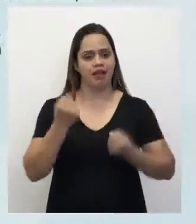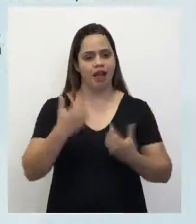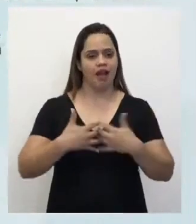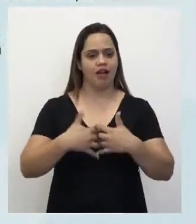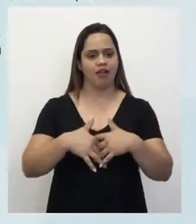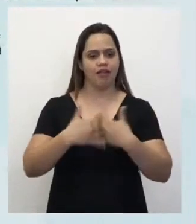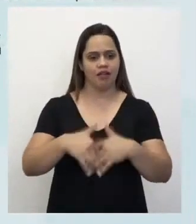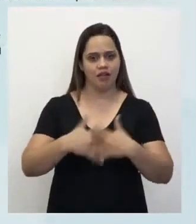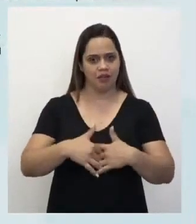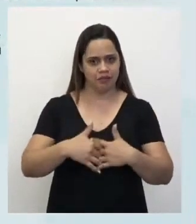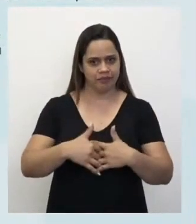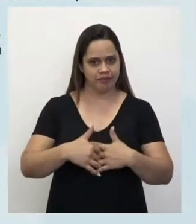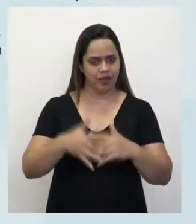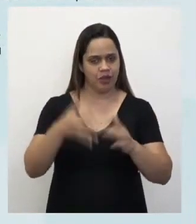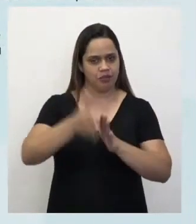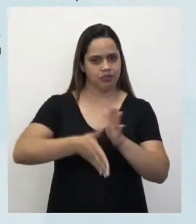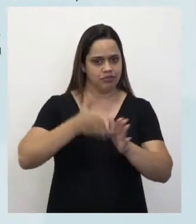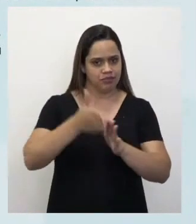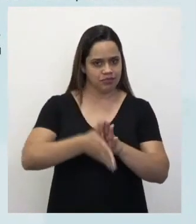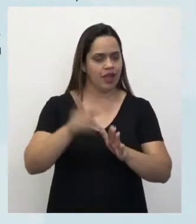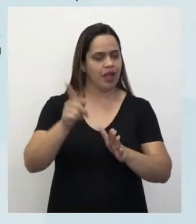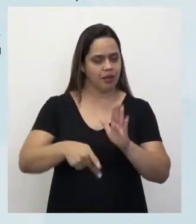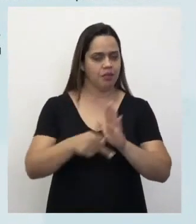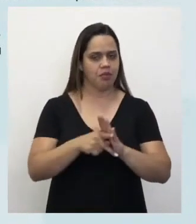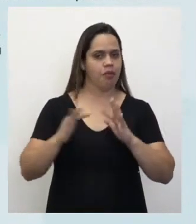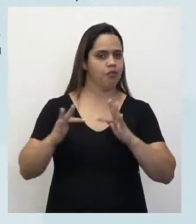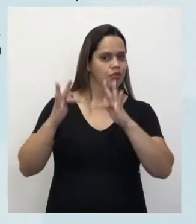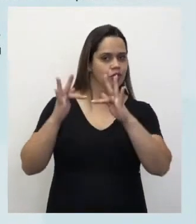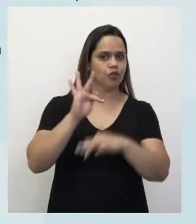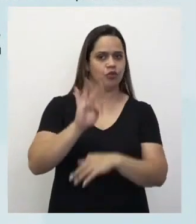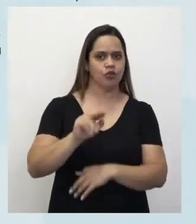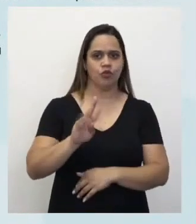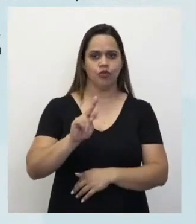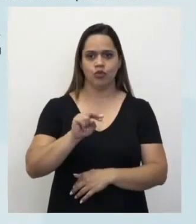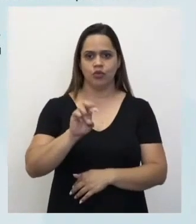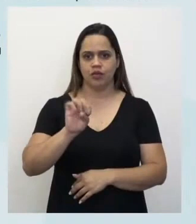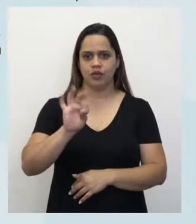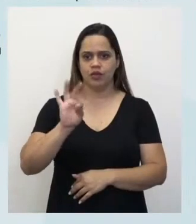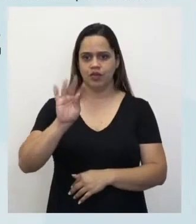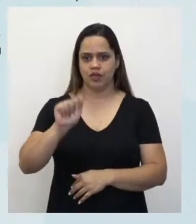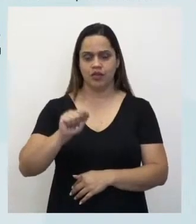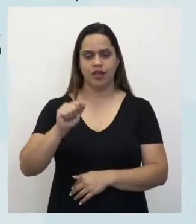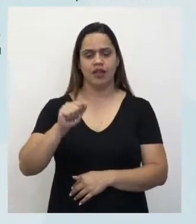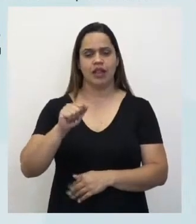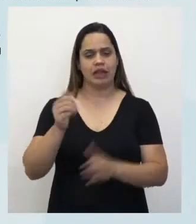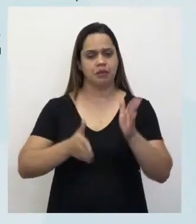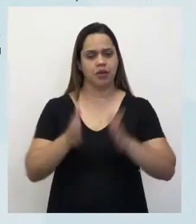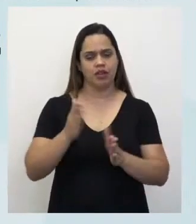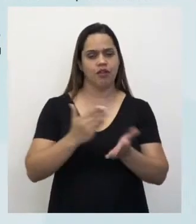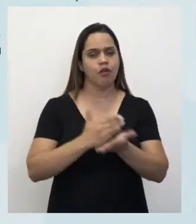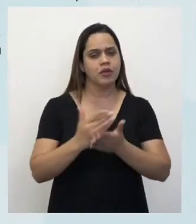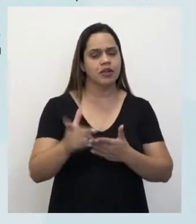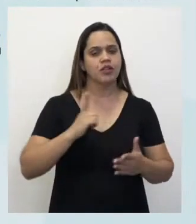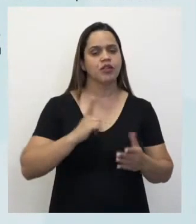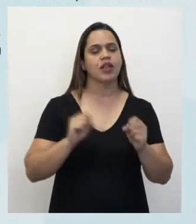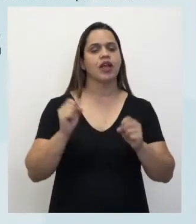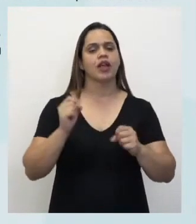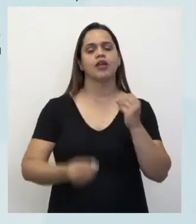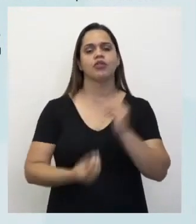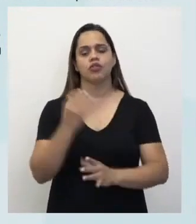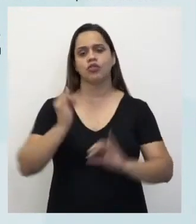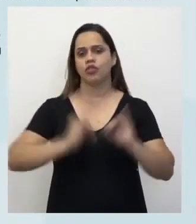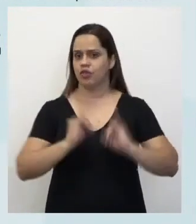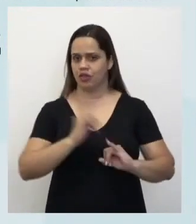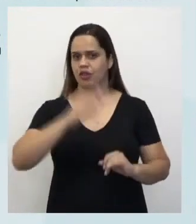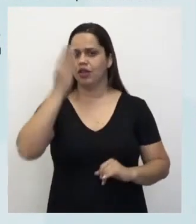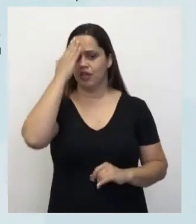locomotiva, máquina. Futurista, gente, lembra? Nessa época, a gente estava começando a ter um processo de industrialização. Eu sei que a maioria das